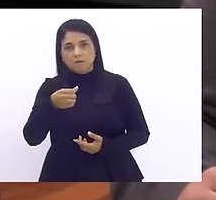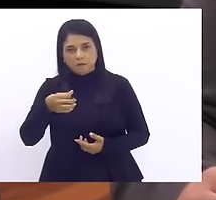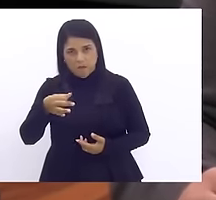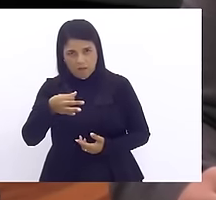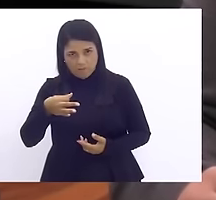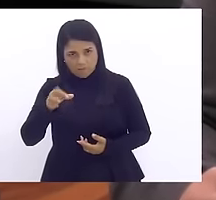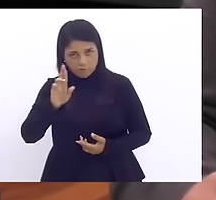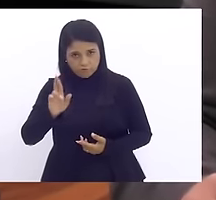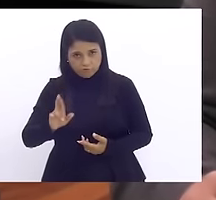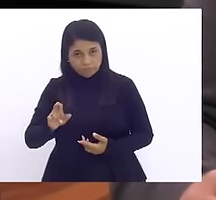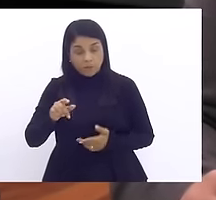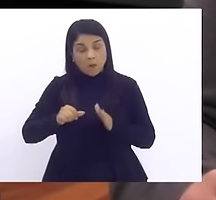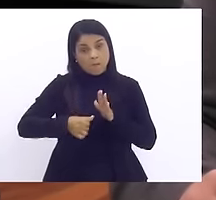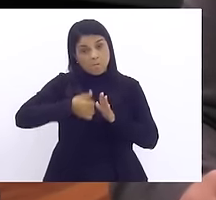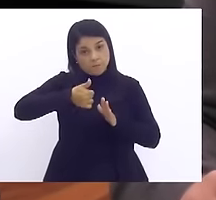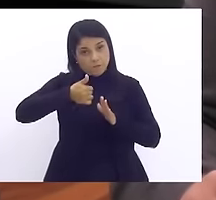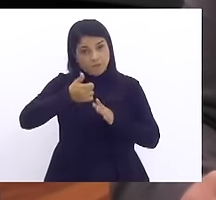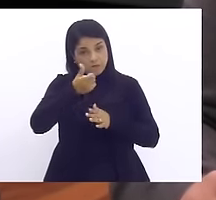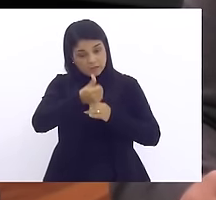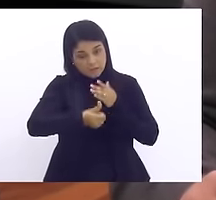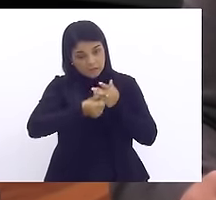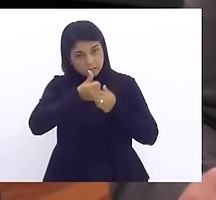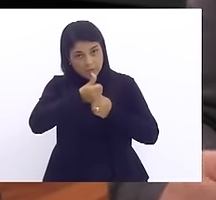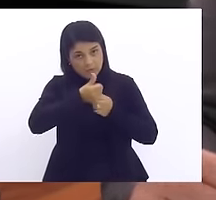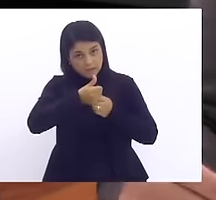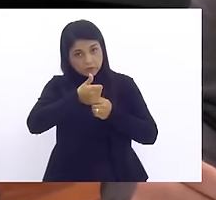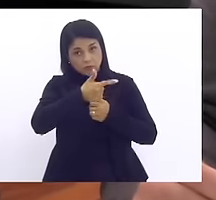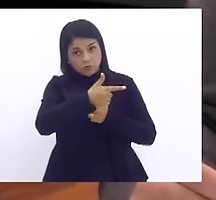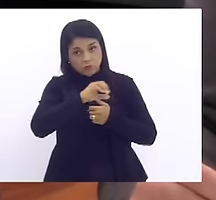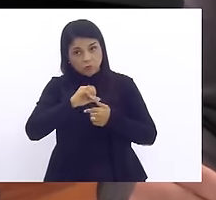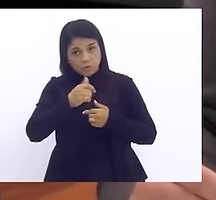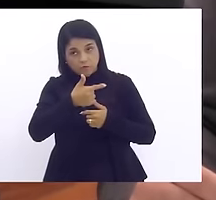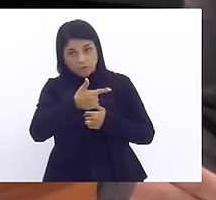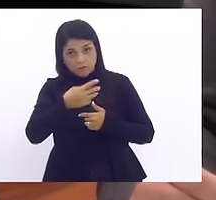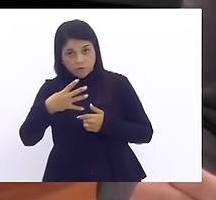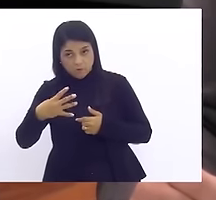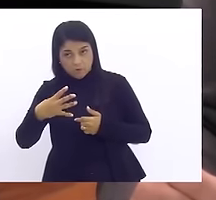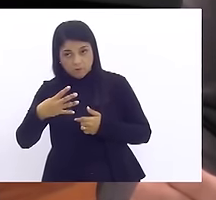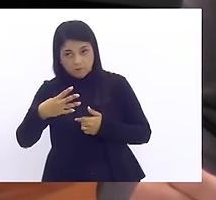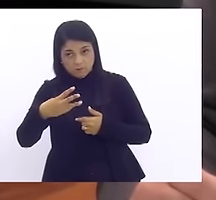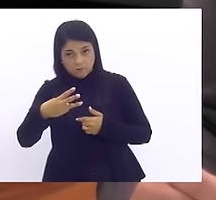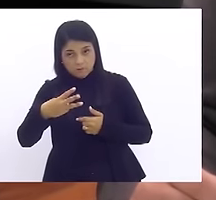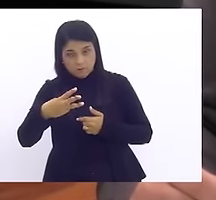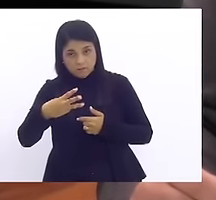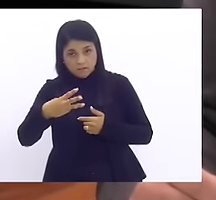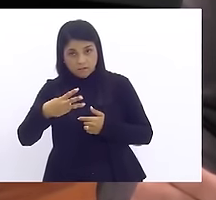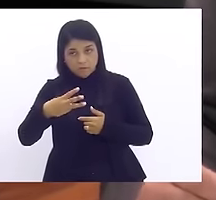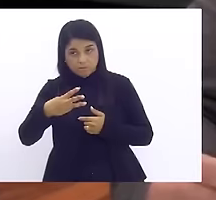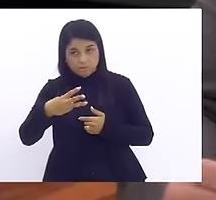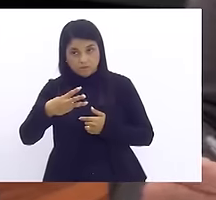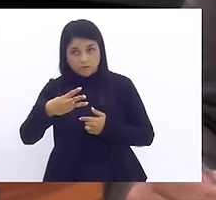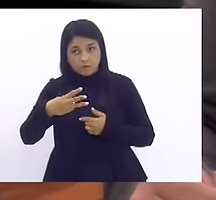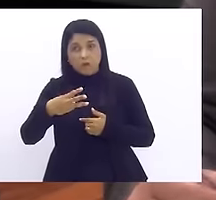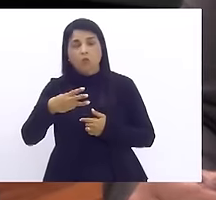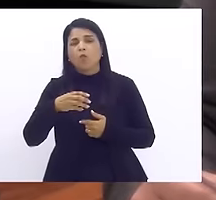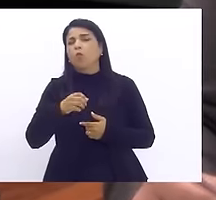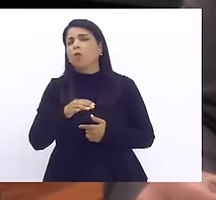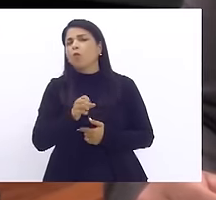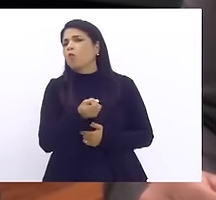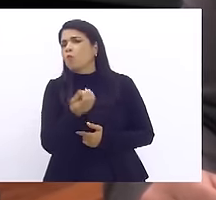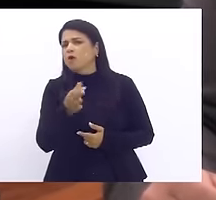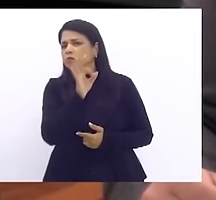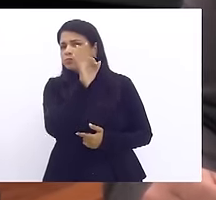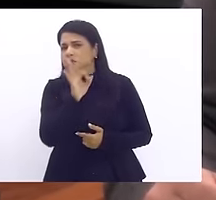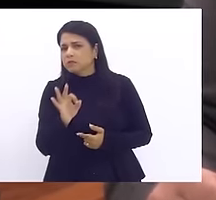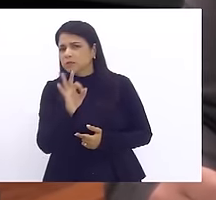isso no primeiro semestre de é que eu quero ver esse aqui é 2023 isso aqui vale a quantos por cento